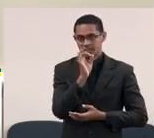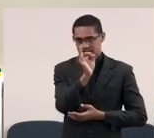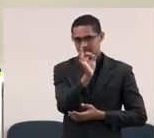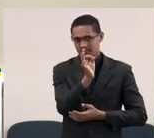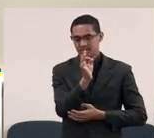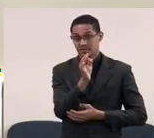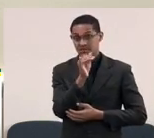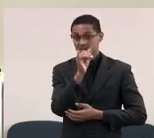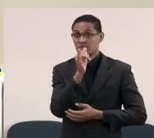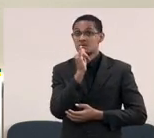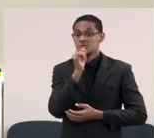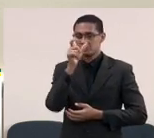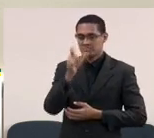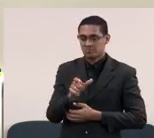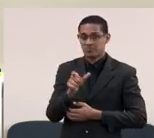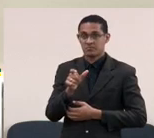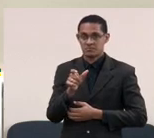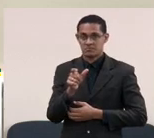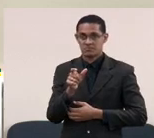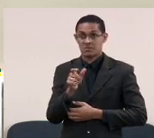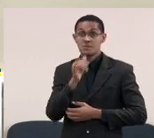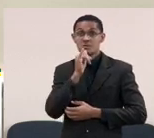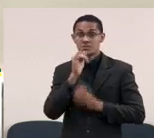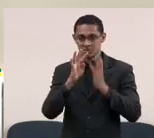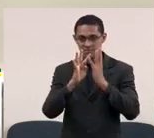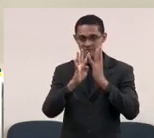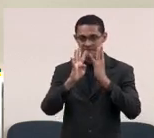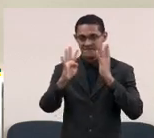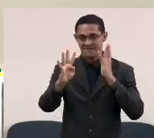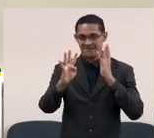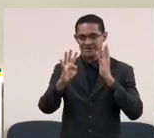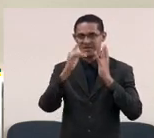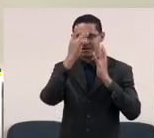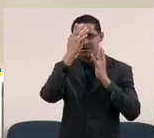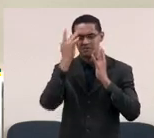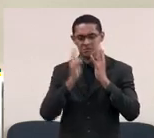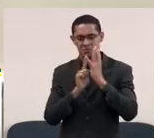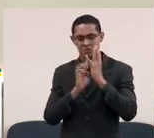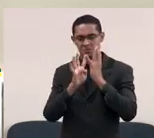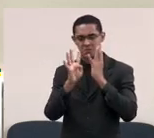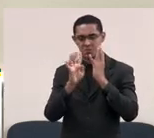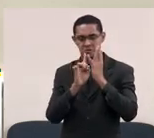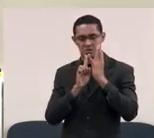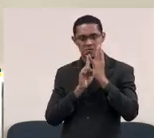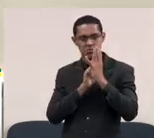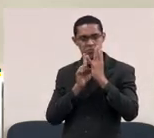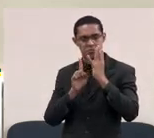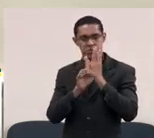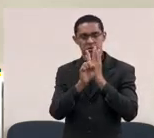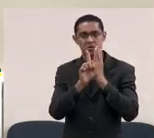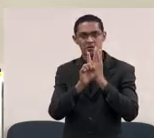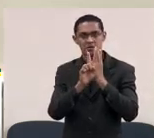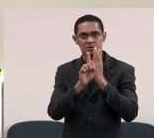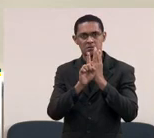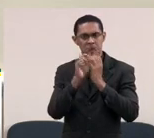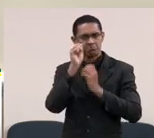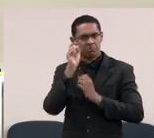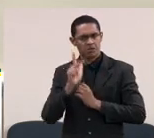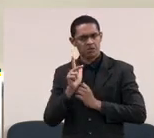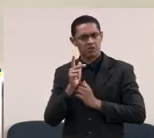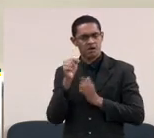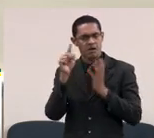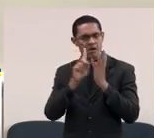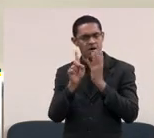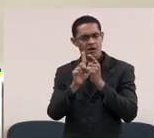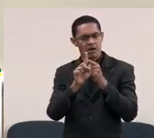alguém furou a fila. Vai haver o quê? Esse desdobramento. Vai fazer o quê? Vai acontecer o quê?